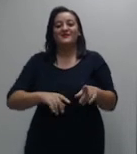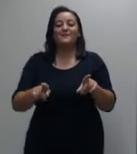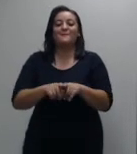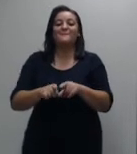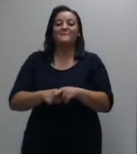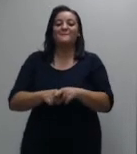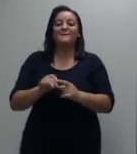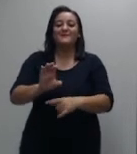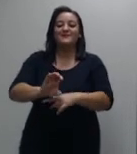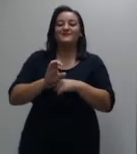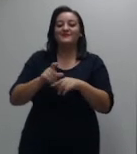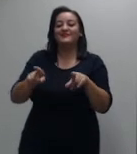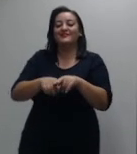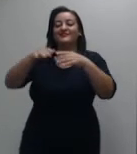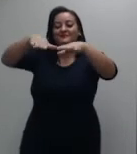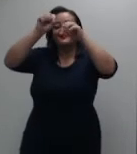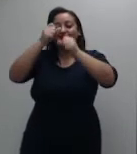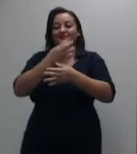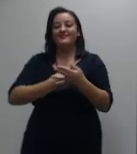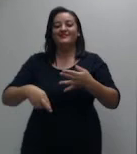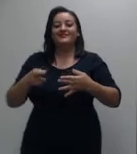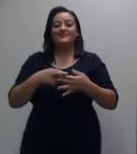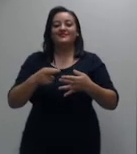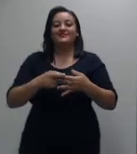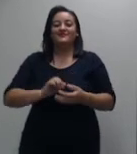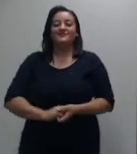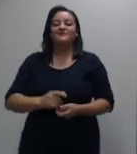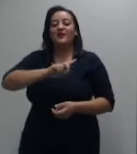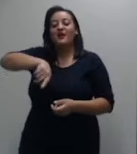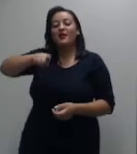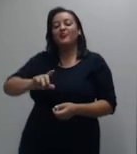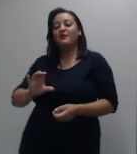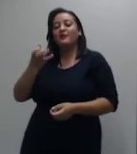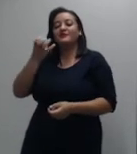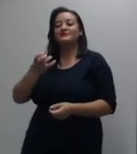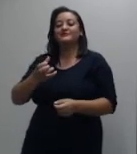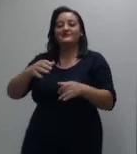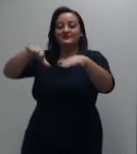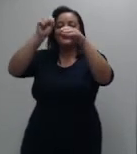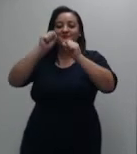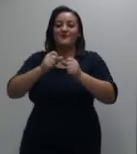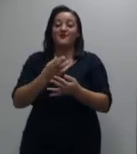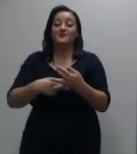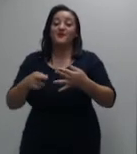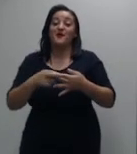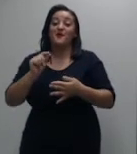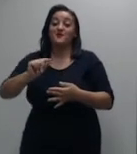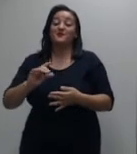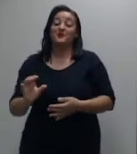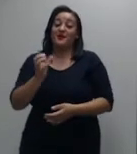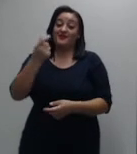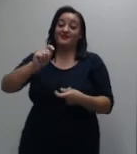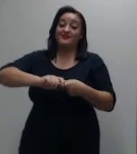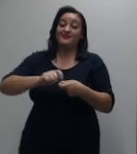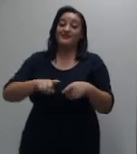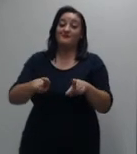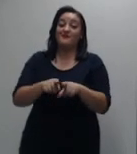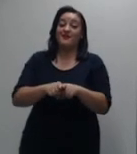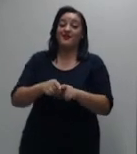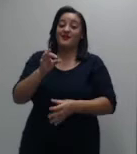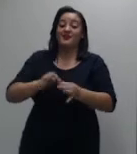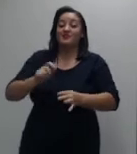e o tribunal de recurso que se anula decisão do tribunal de recurso e que a decisão do meritíssimo juiz quelo